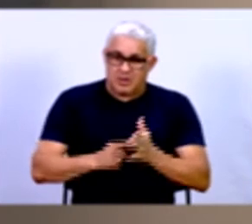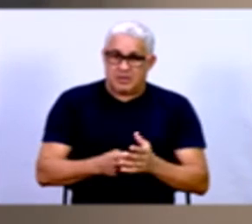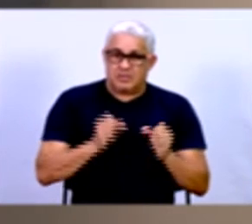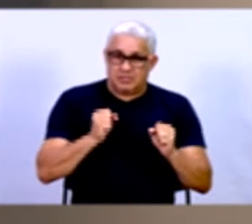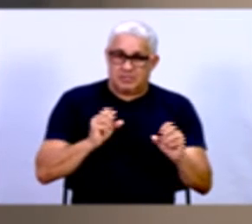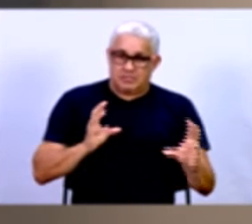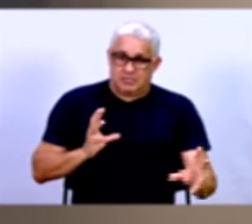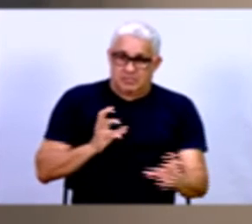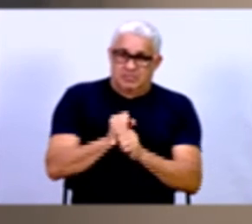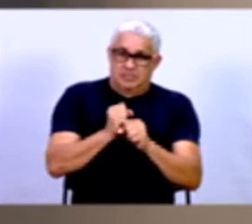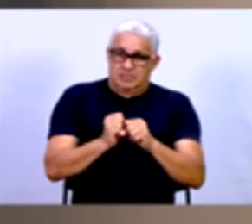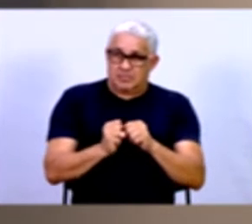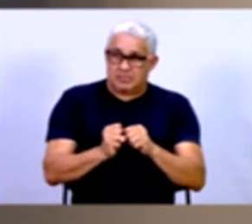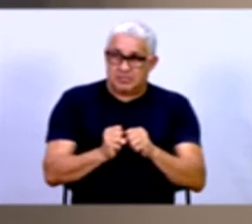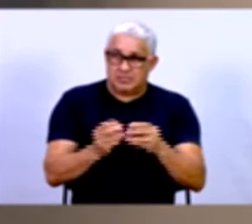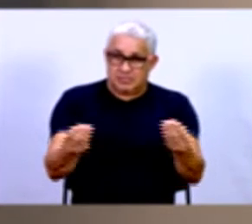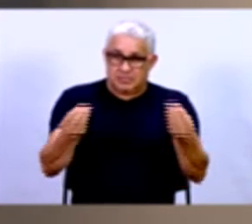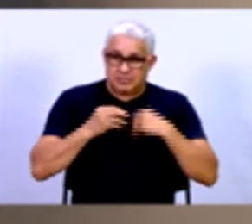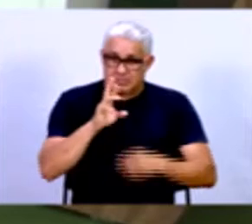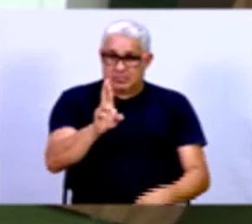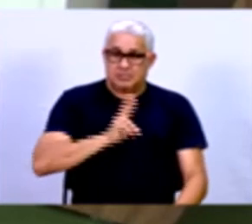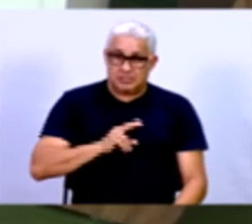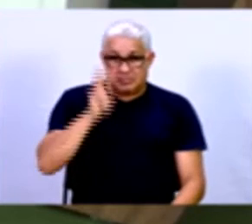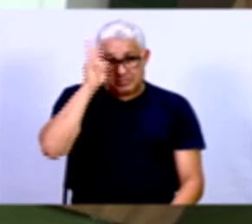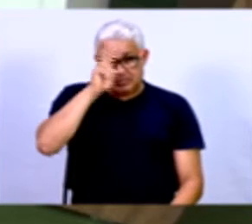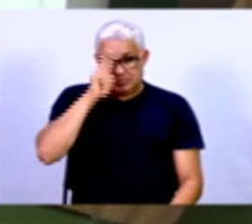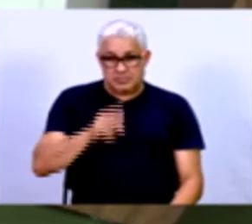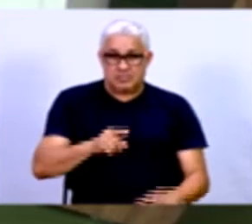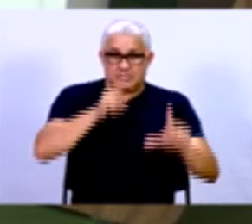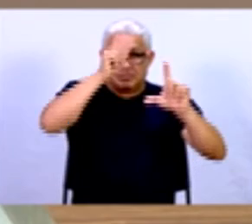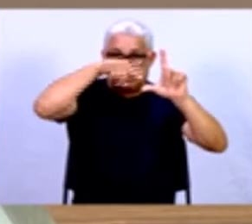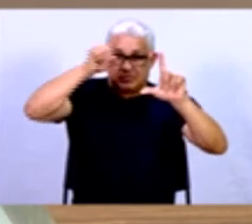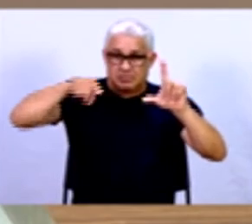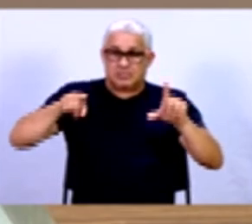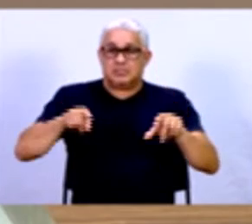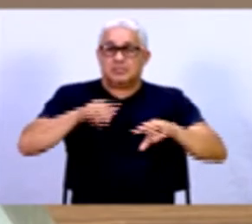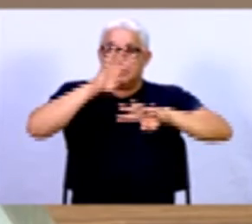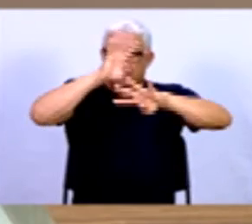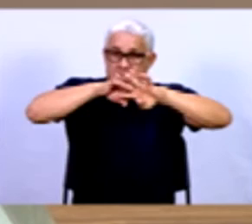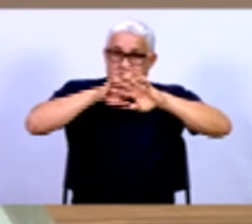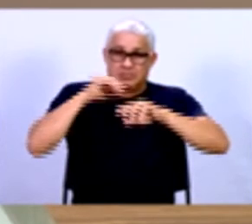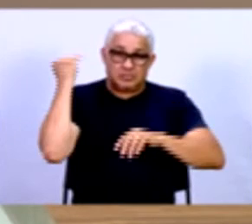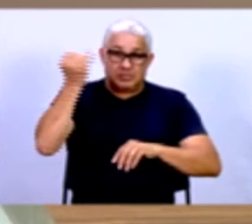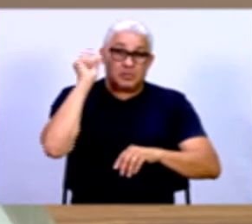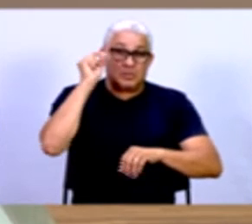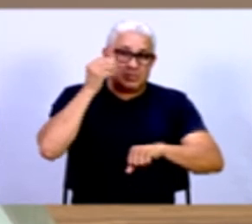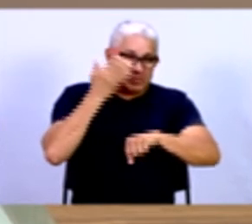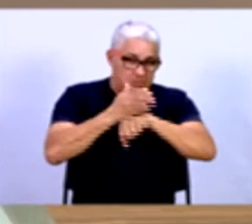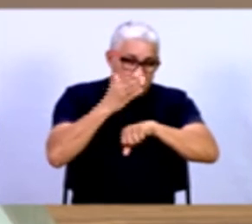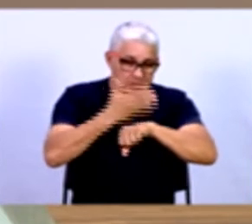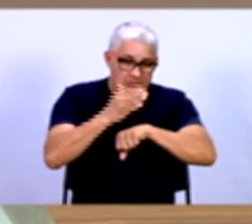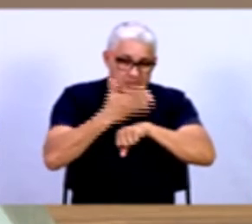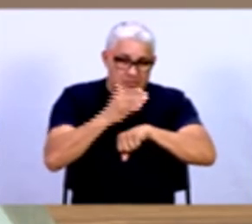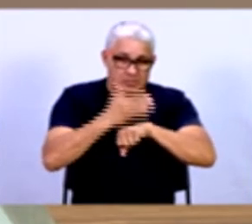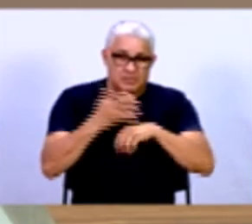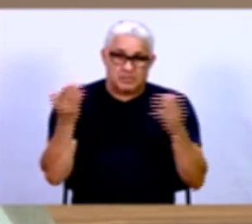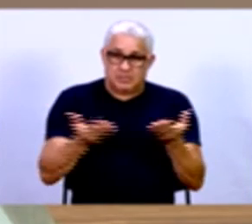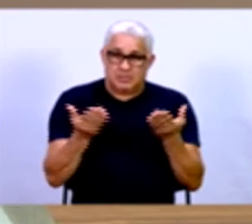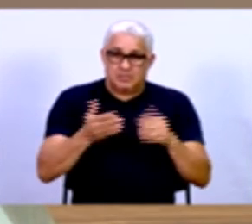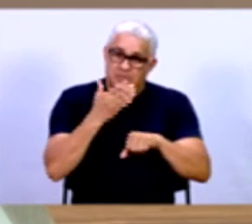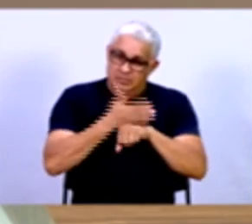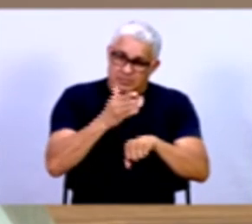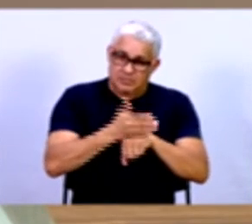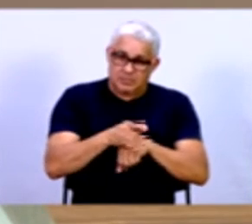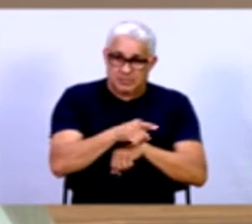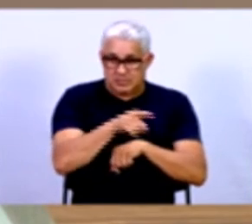aí e ir passando pra gente, tá? Lembrando, sim, que estatística como matemática, o importante é a prática, tá? Agora, durante a